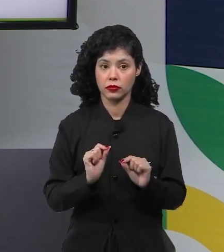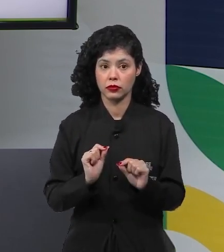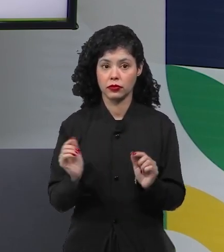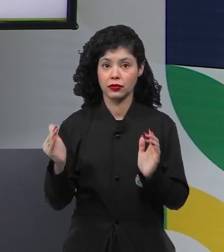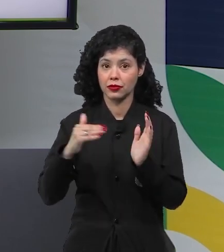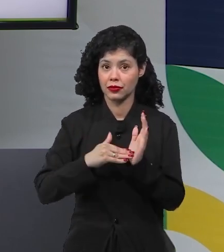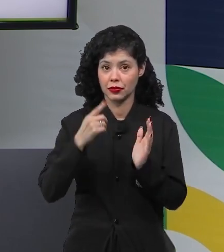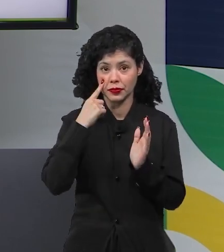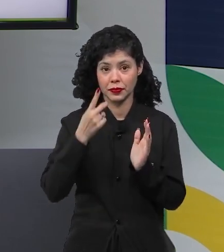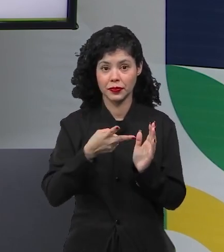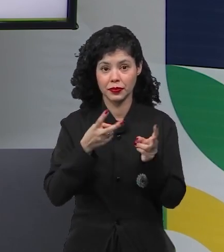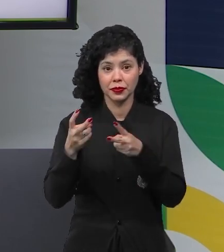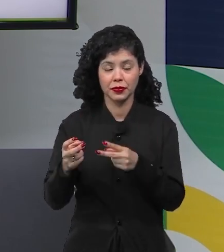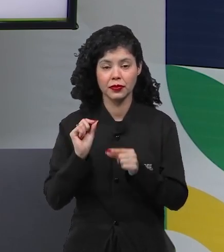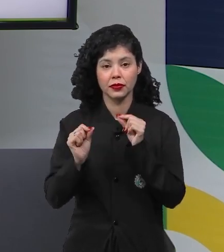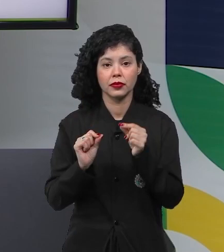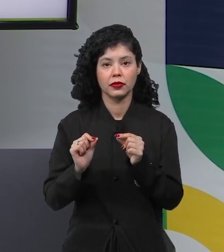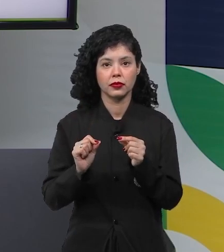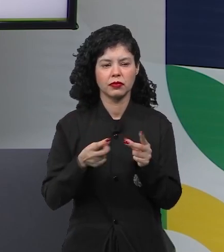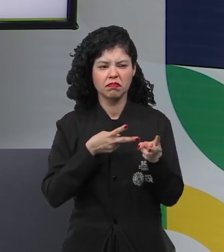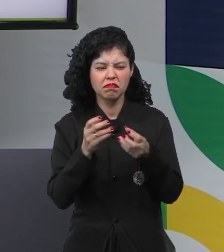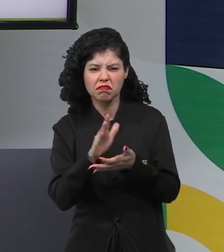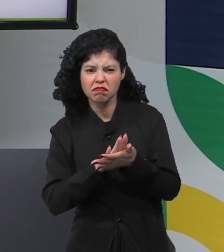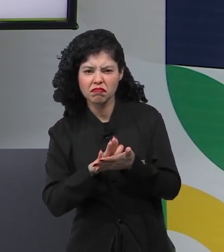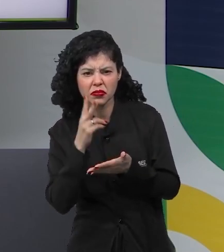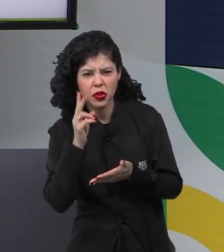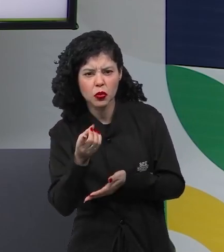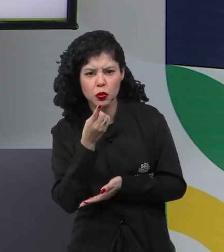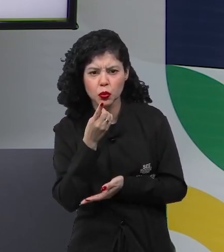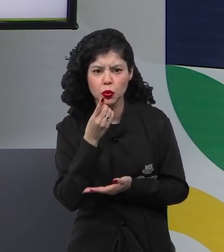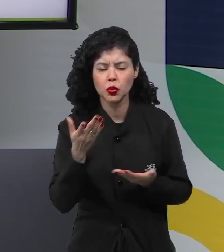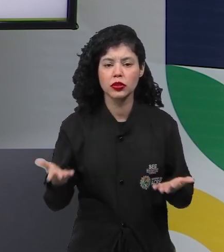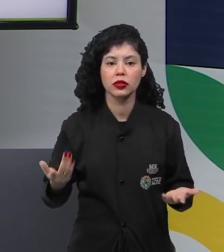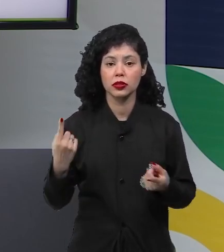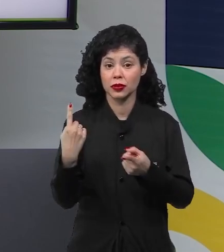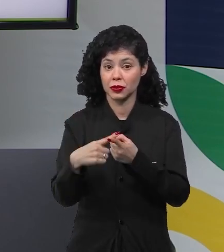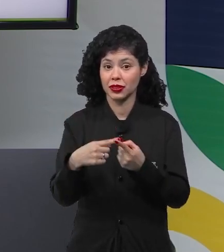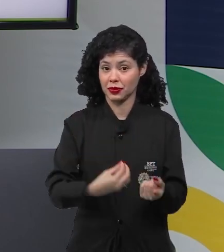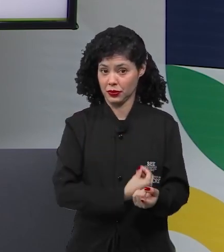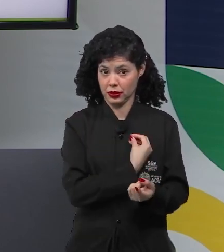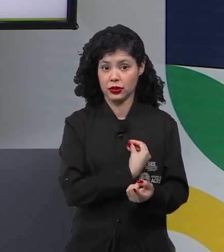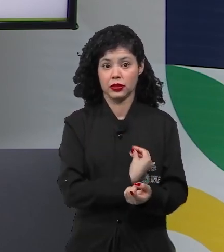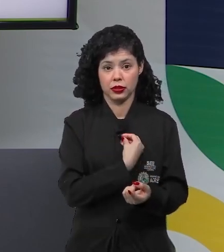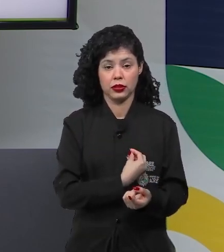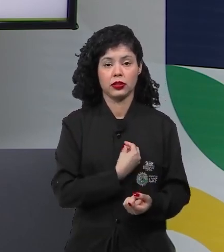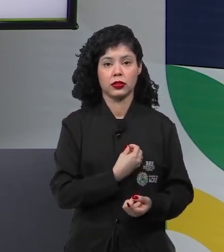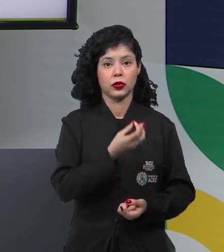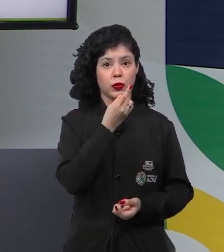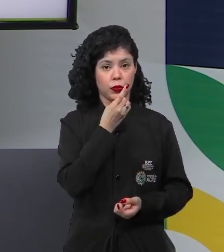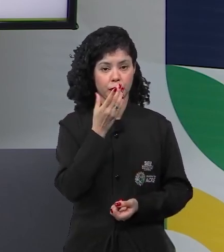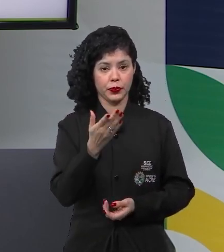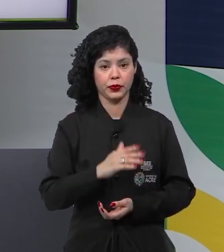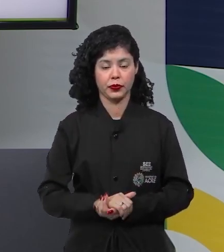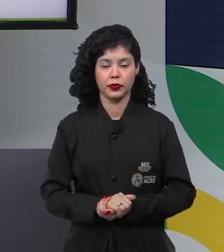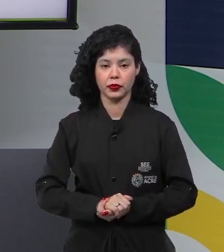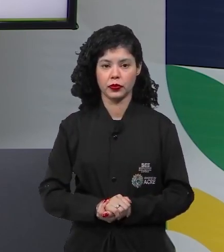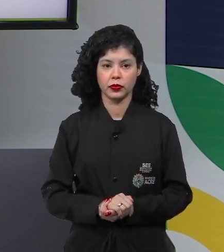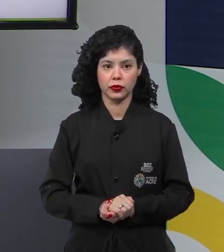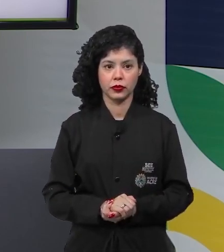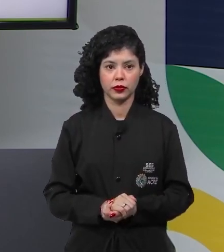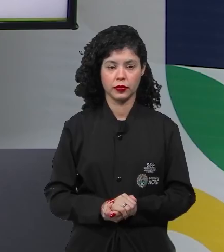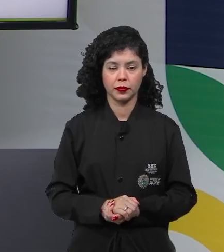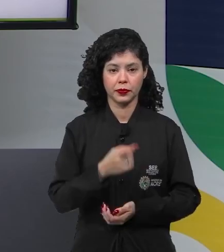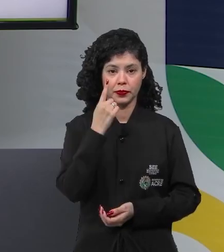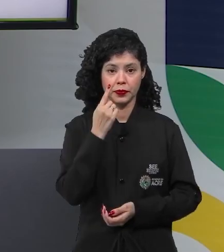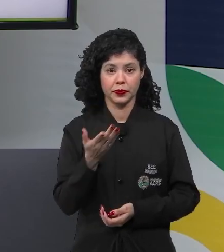até observar que eles passam despercebidos no dia a dia por estar presente no seu cotidiano, no seu dia a dia.